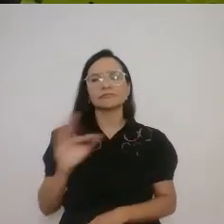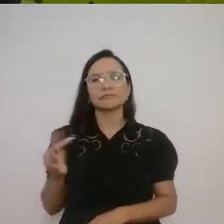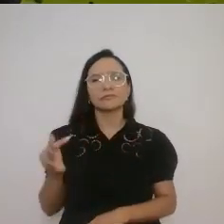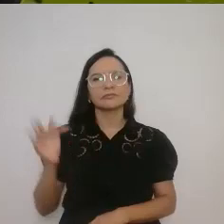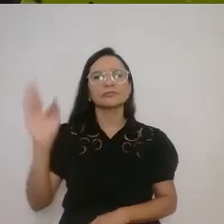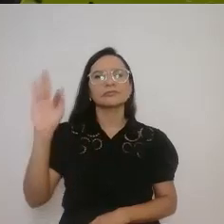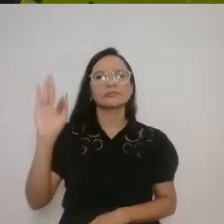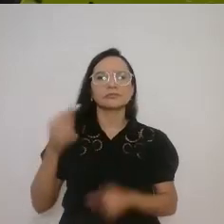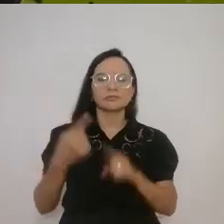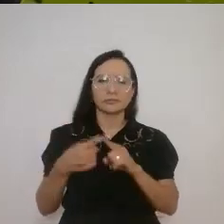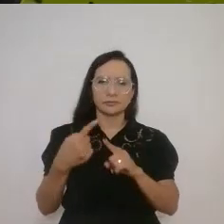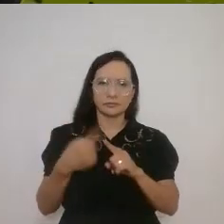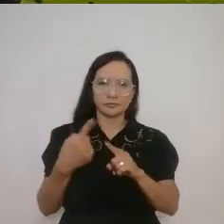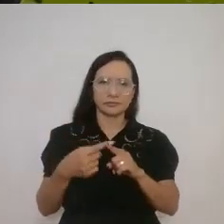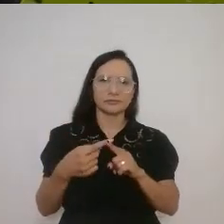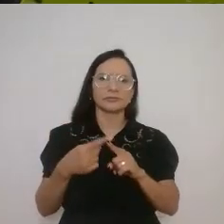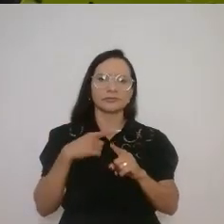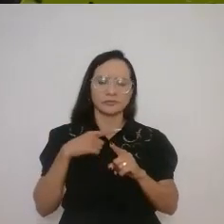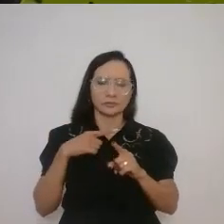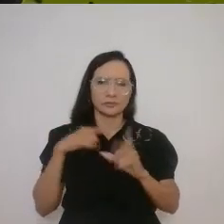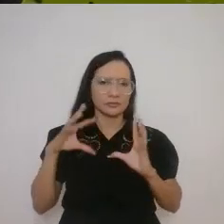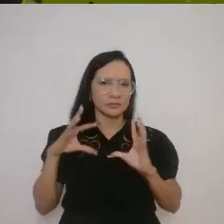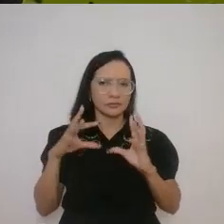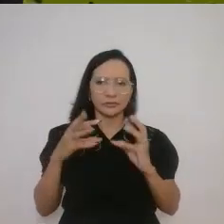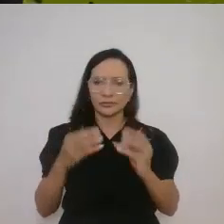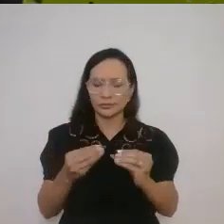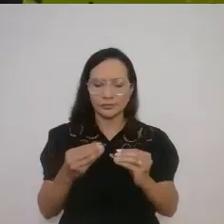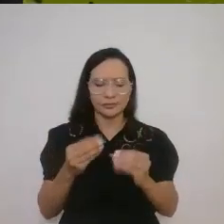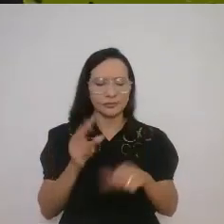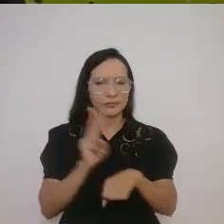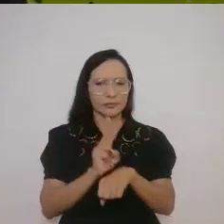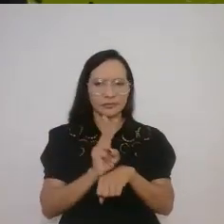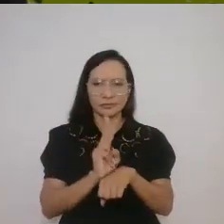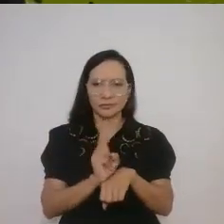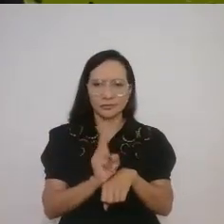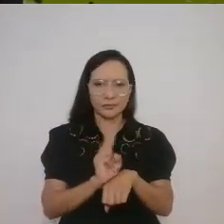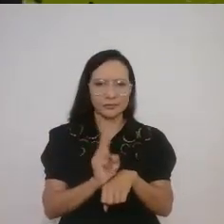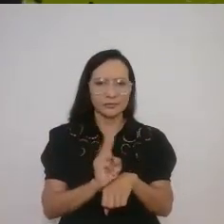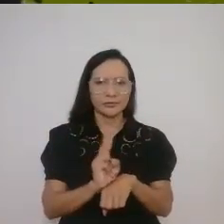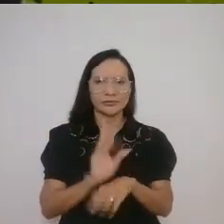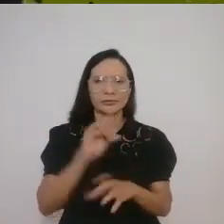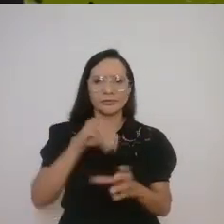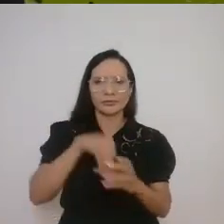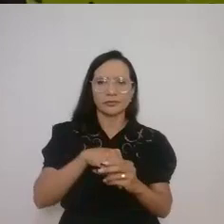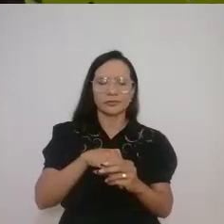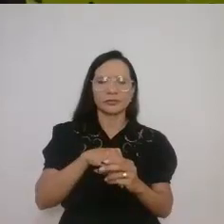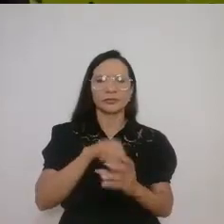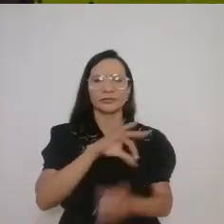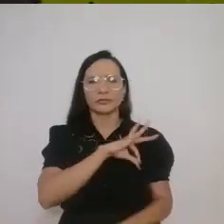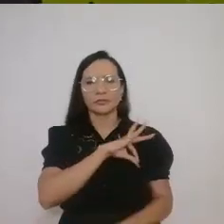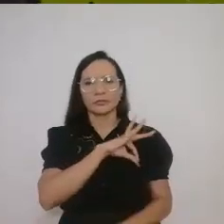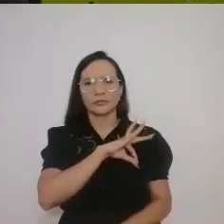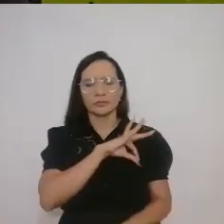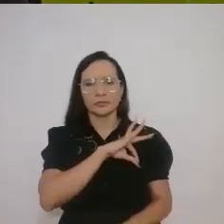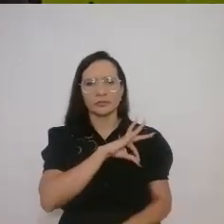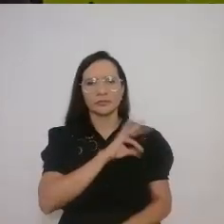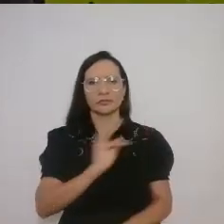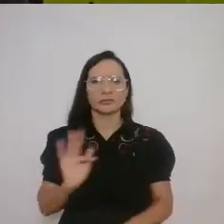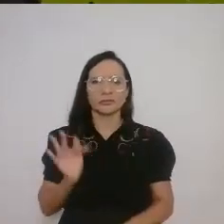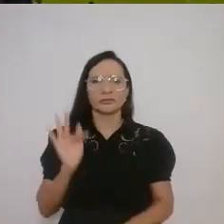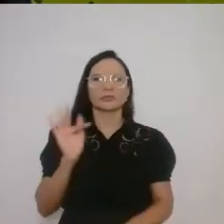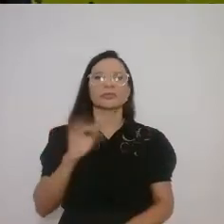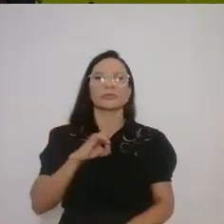estão colocando toda essa fiscalização na Polícia Federal e ainda estão mantendo algumas partes no